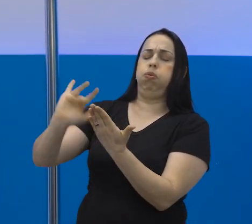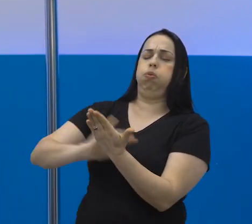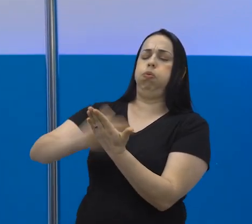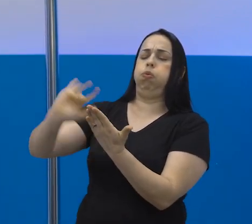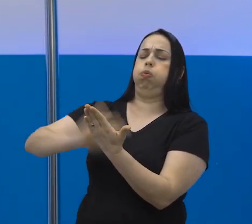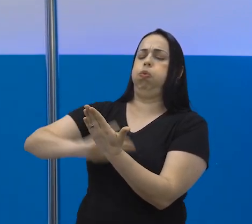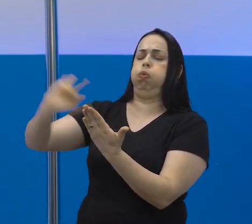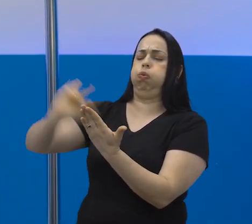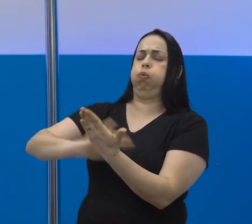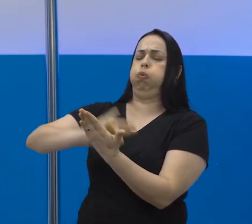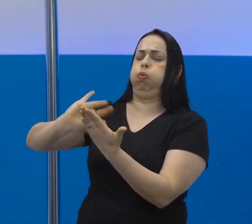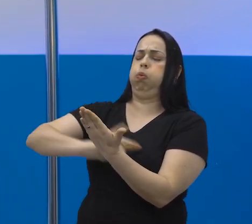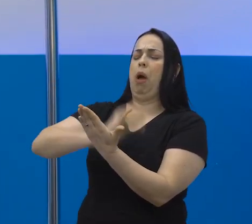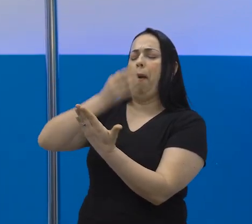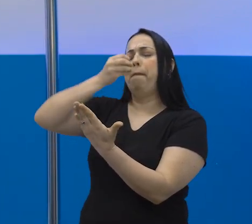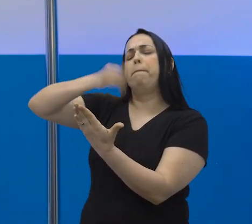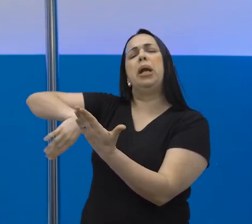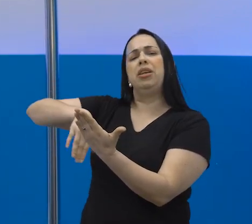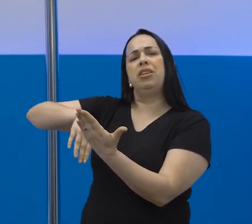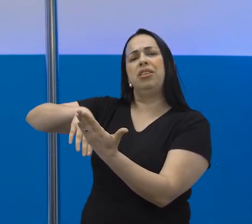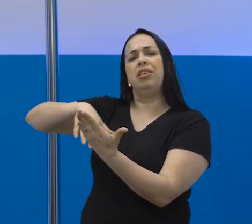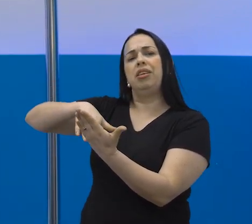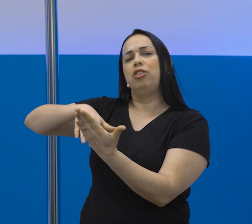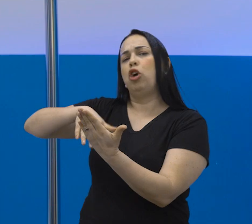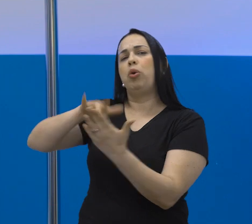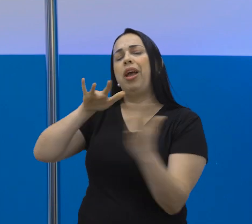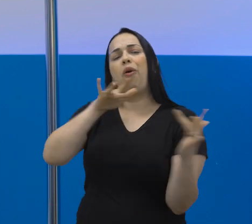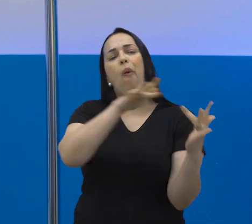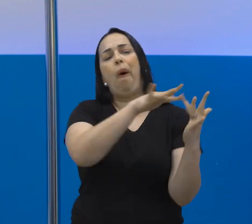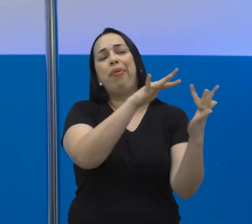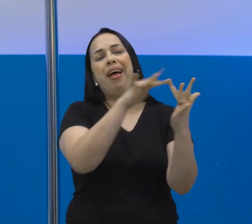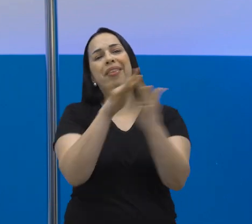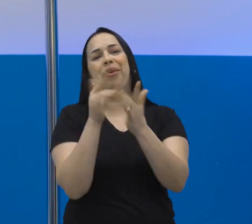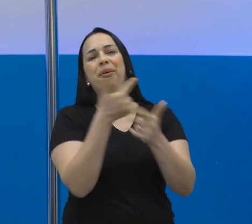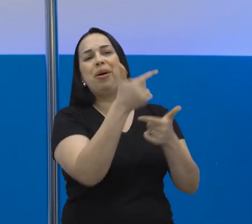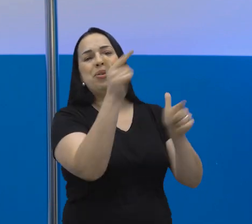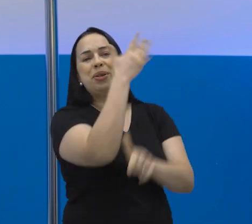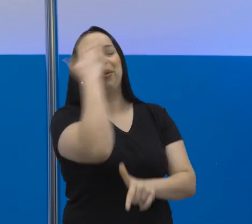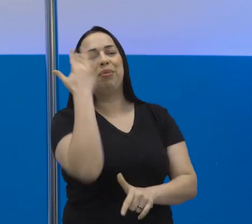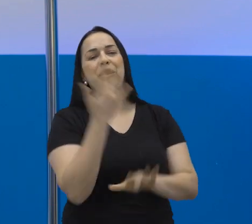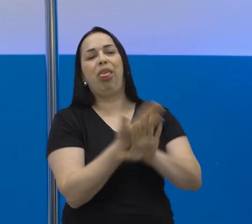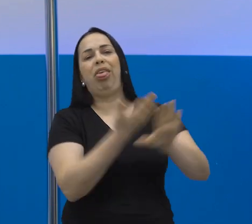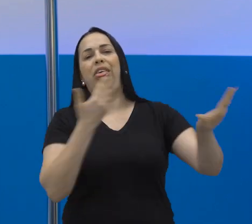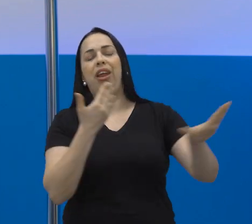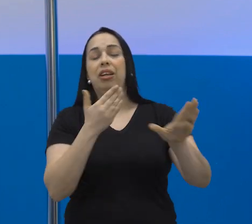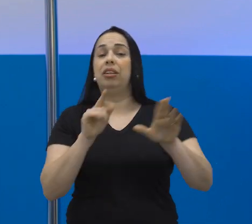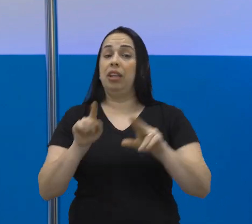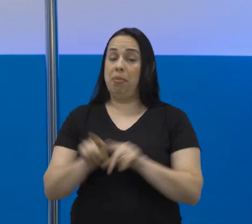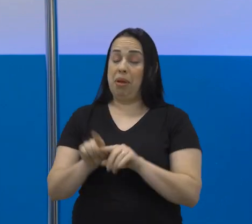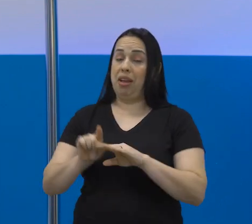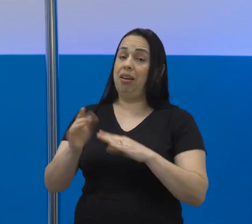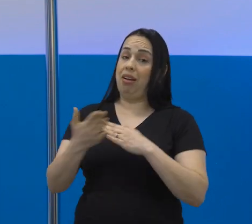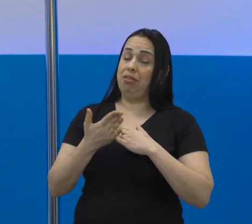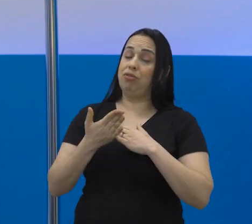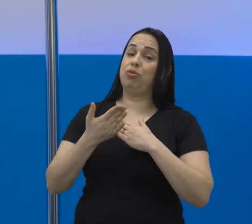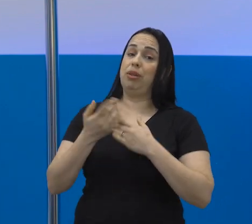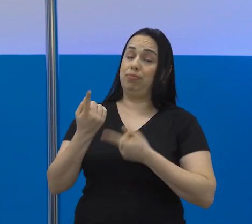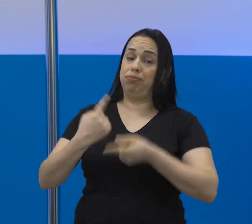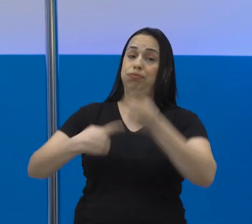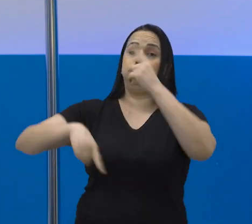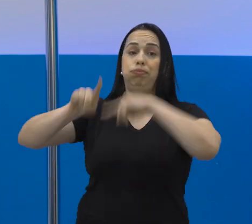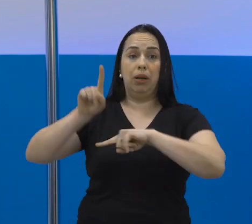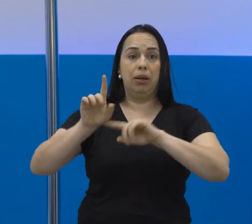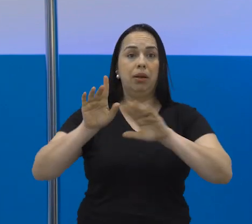o abuso das telas pode comprometer a socialização. Processo essencial também, para o desenvolvimento